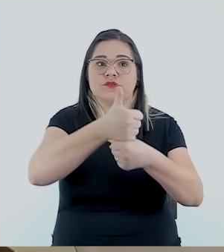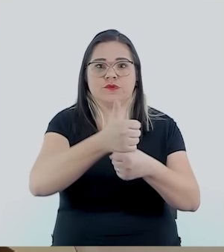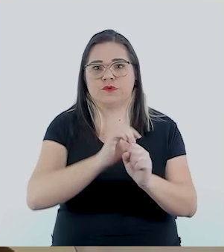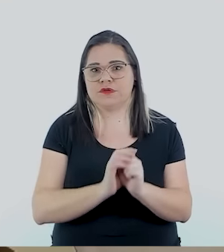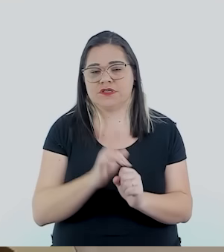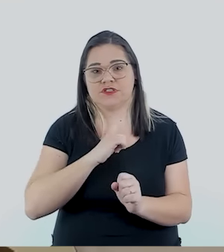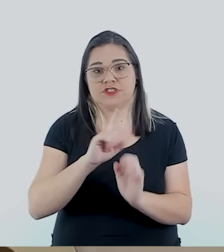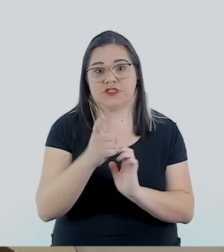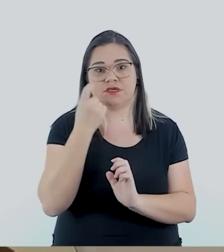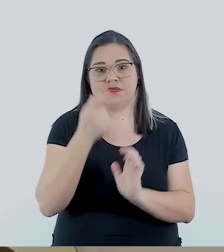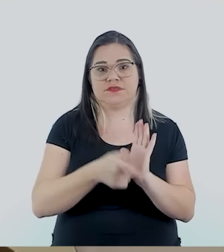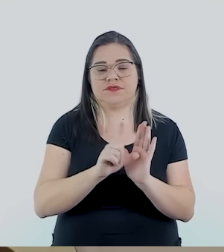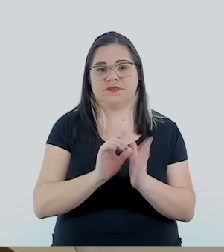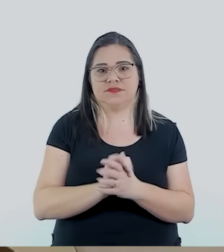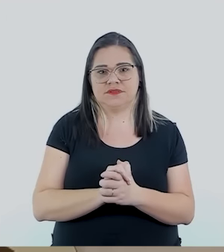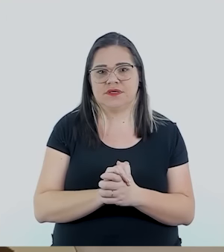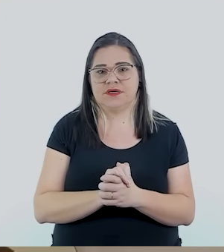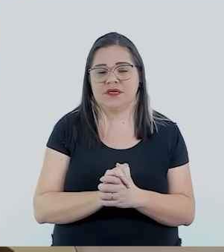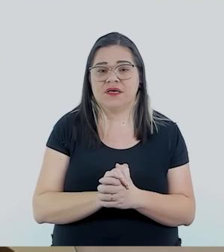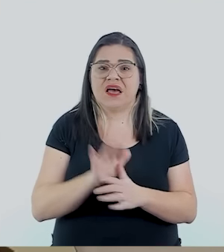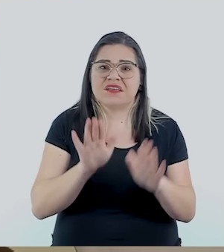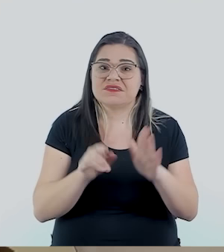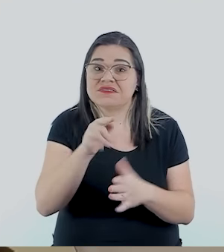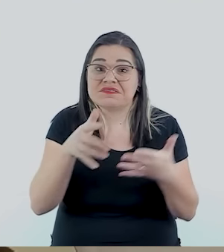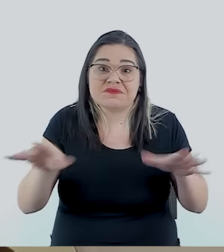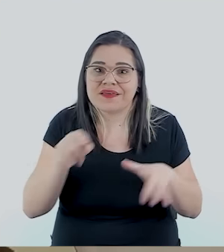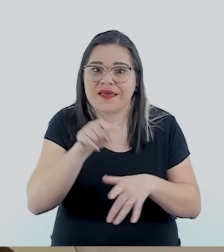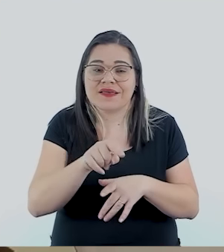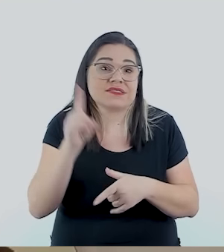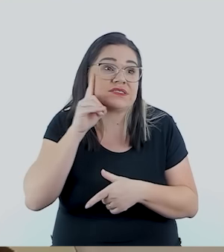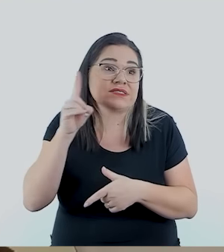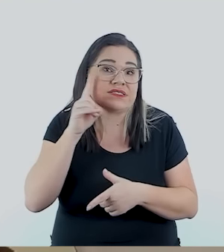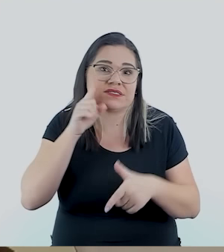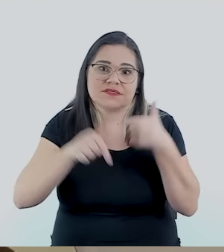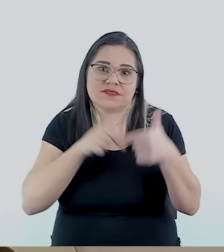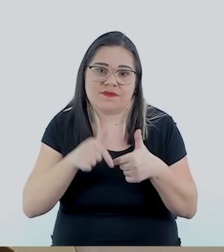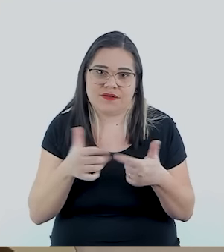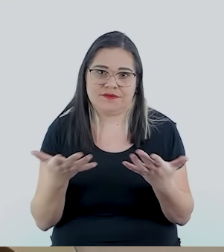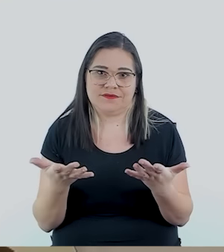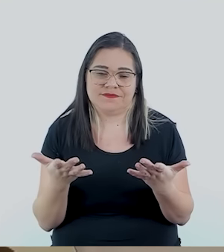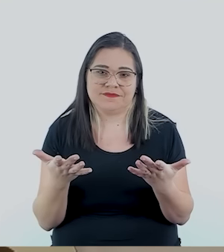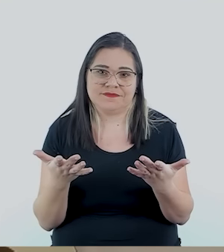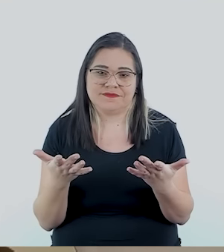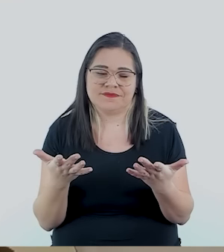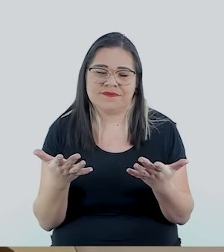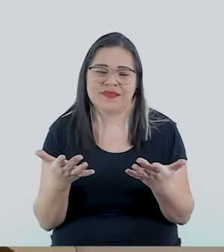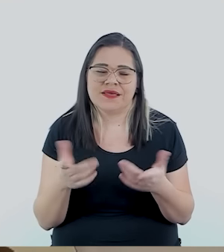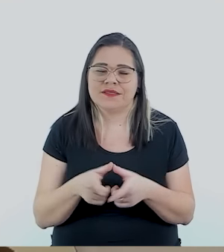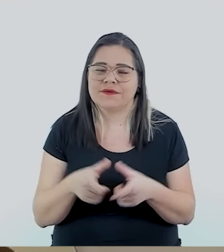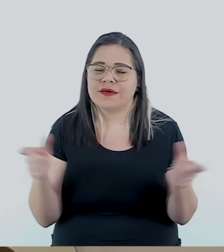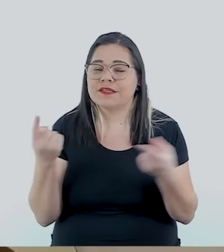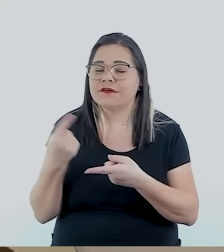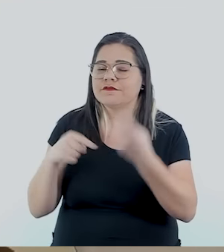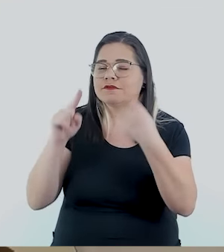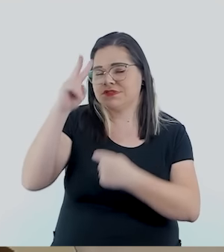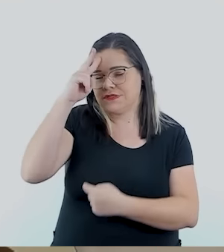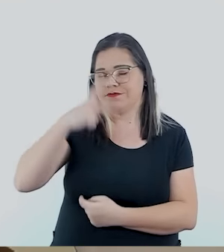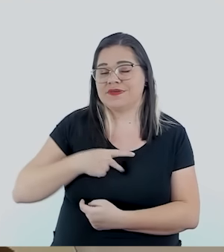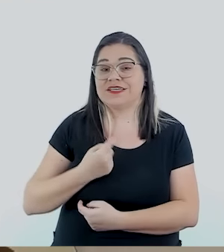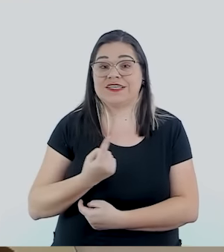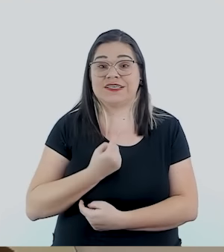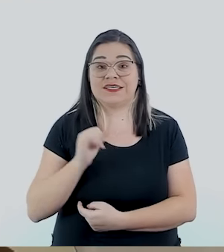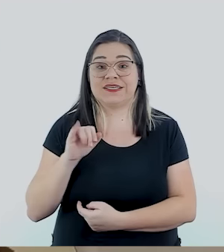tinha ou de gerente que você tinha talvez você nem queira aquela rotina de trabalho Então eu acho que a grande revolução vai ser individual